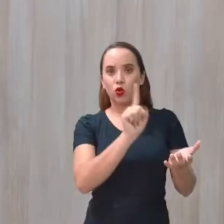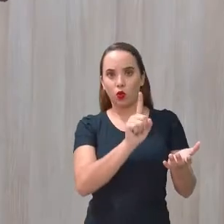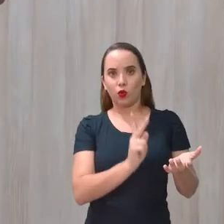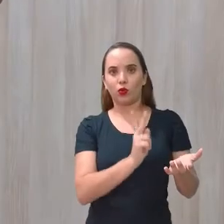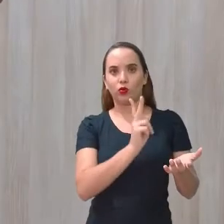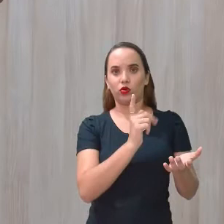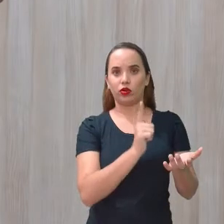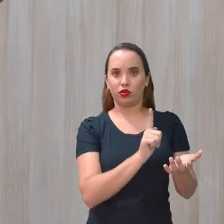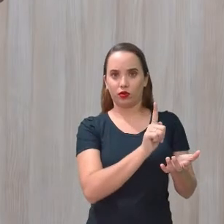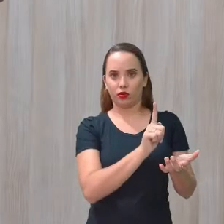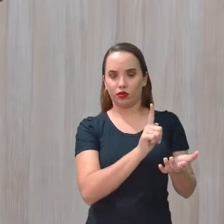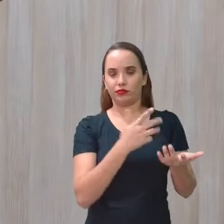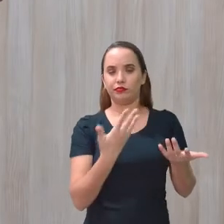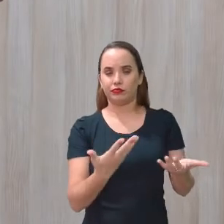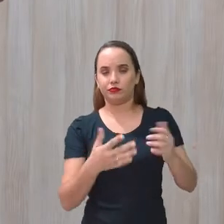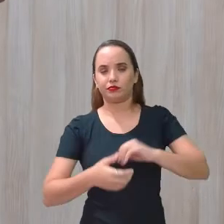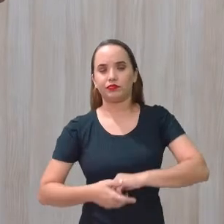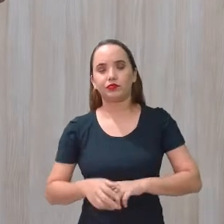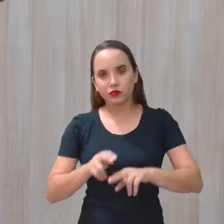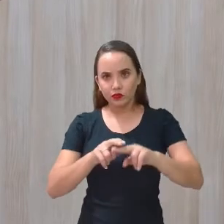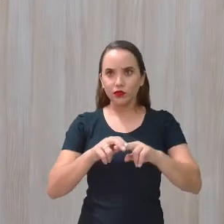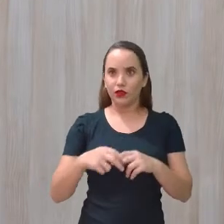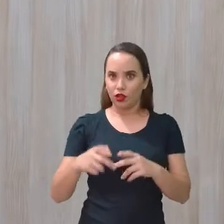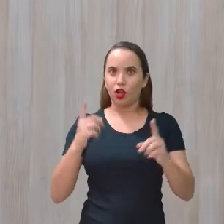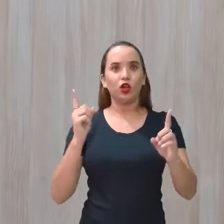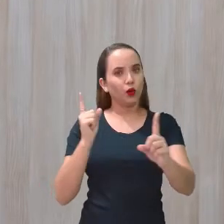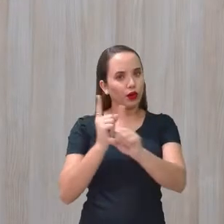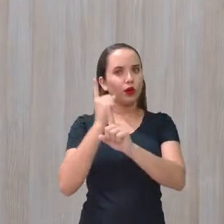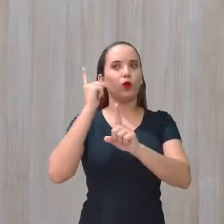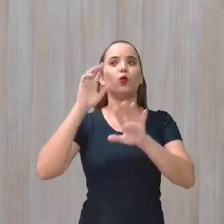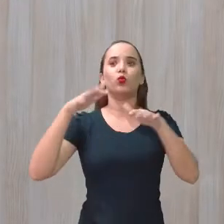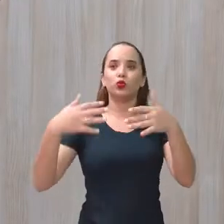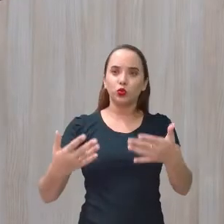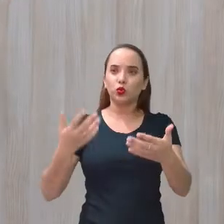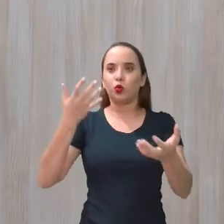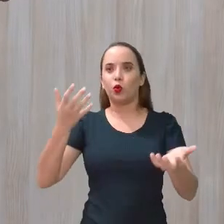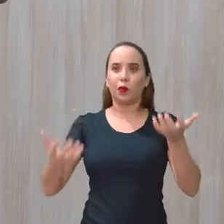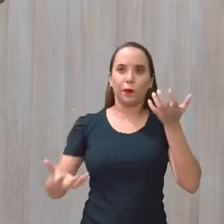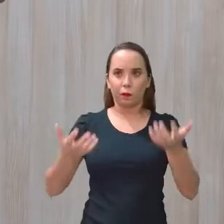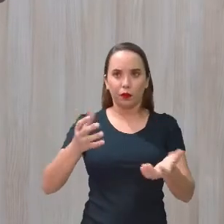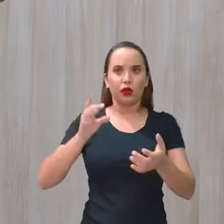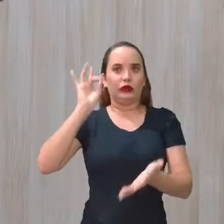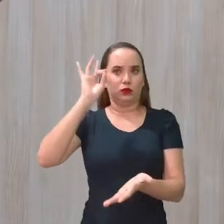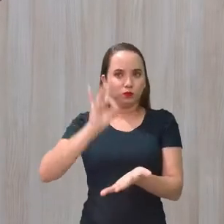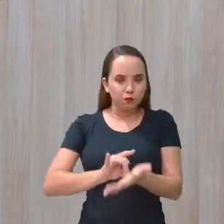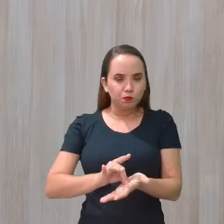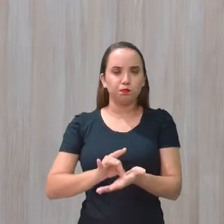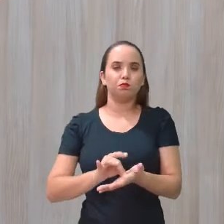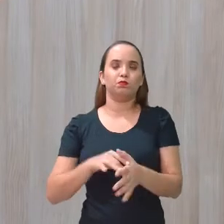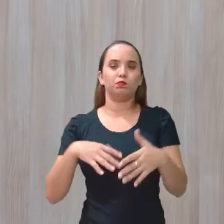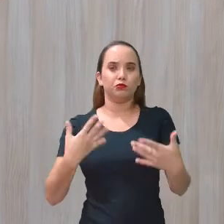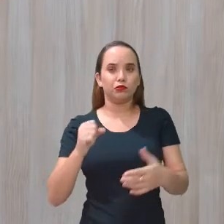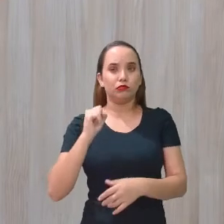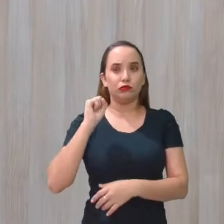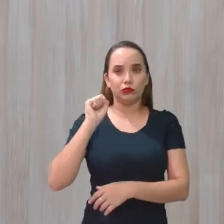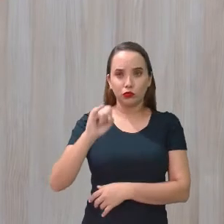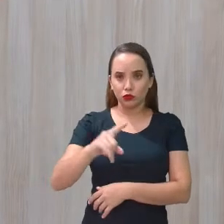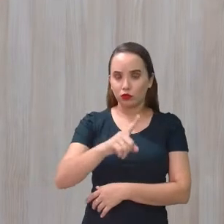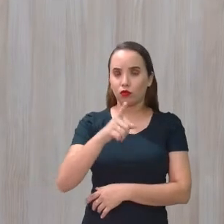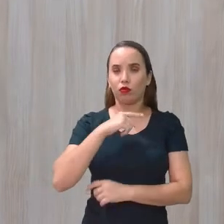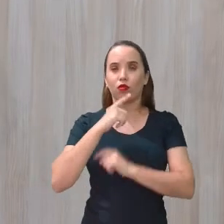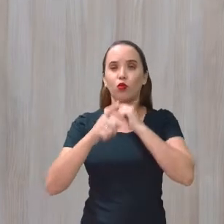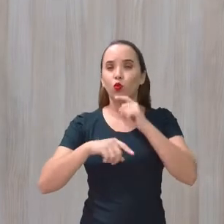e eu consiga descobrir qual é o peso que está do outro lado, tá certo? Então, se você está com alguma dúvida dessa ideia